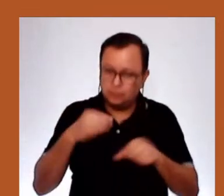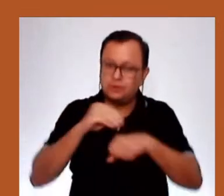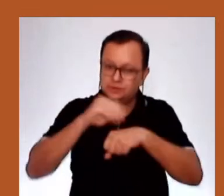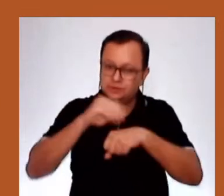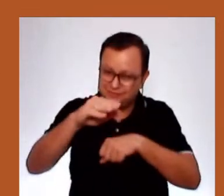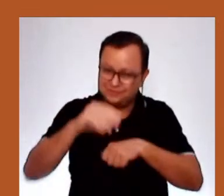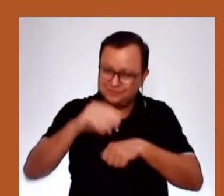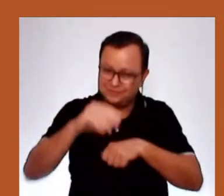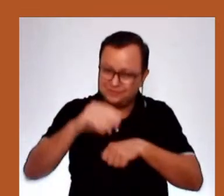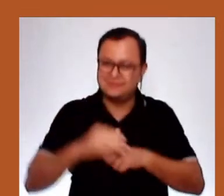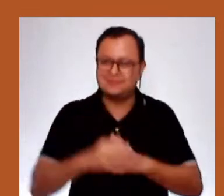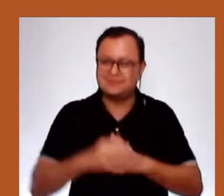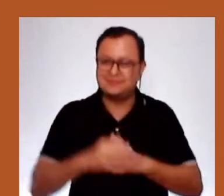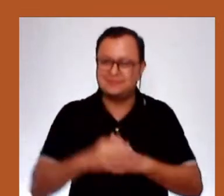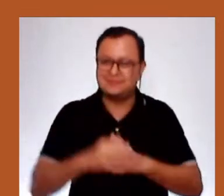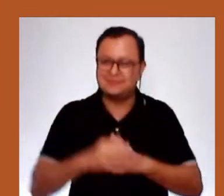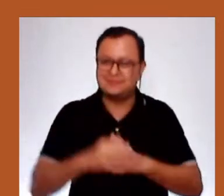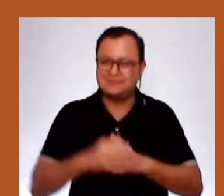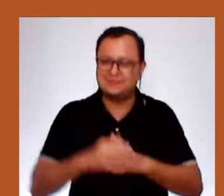Obrigada.